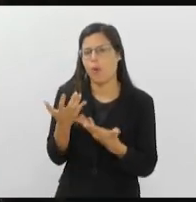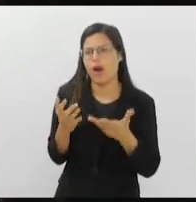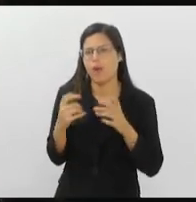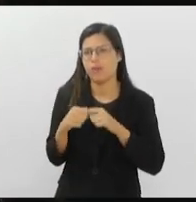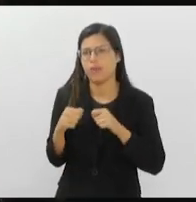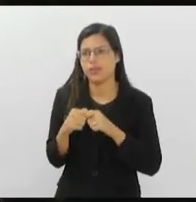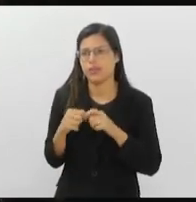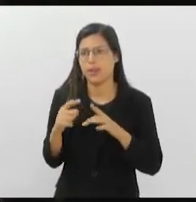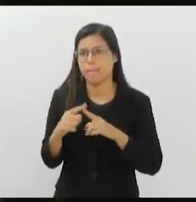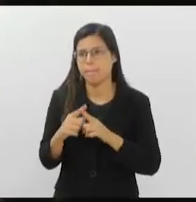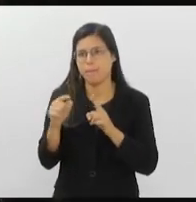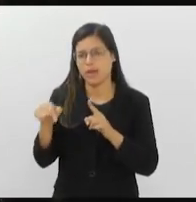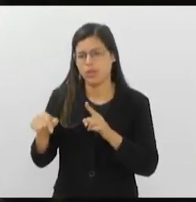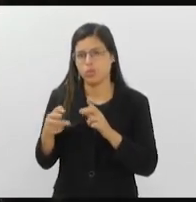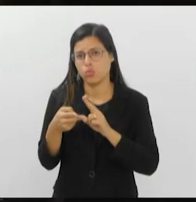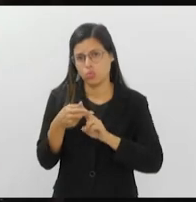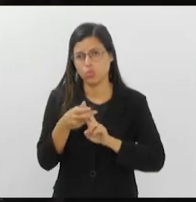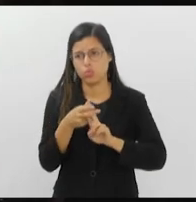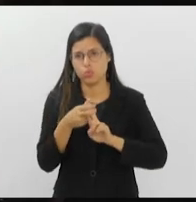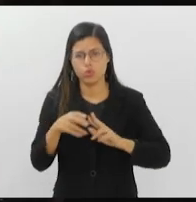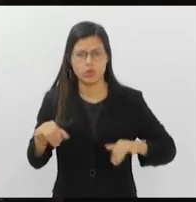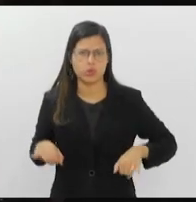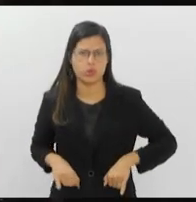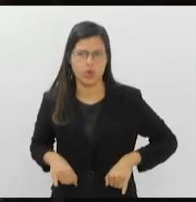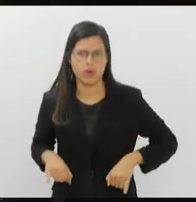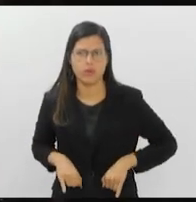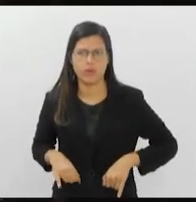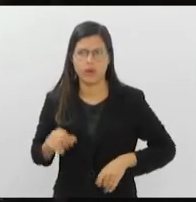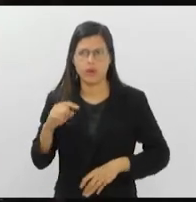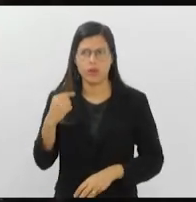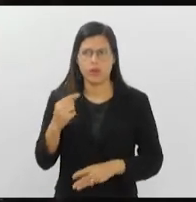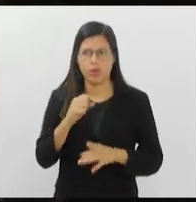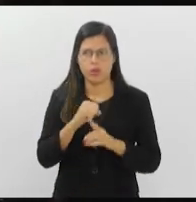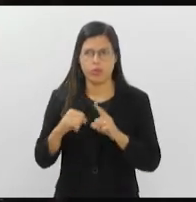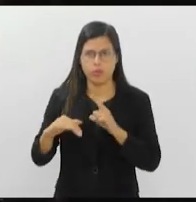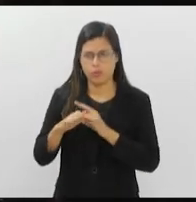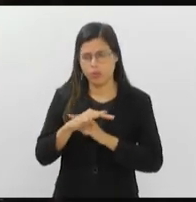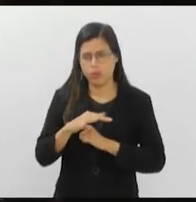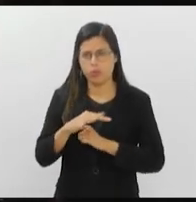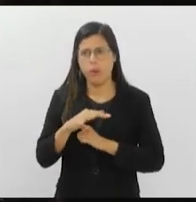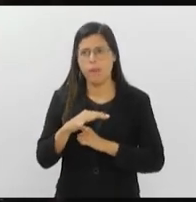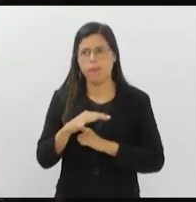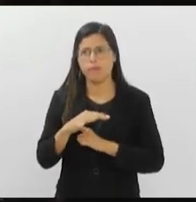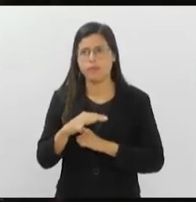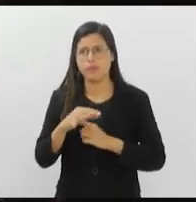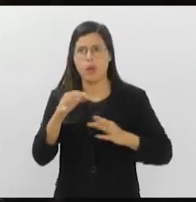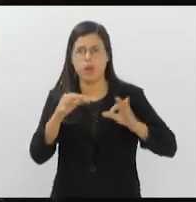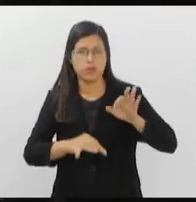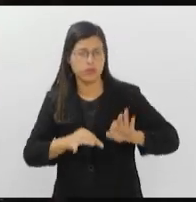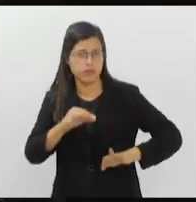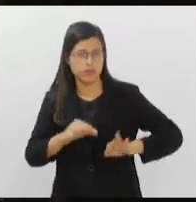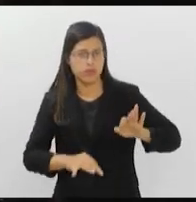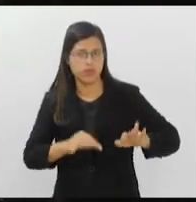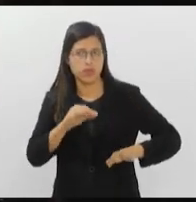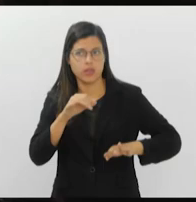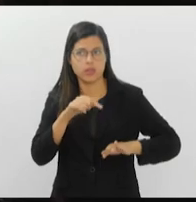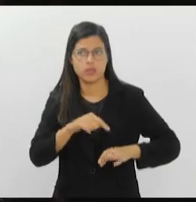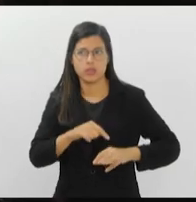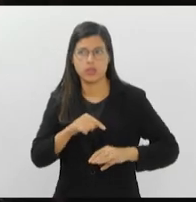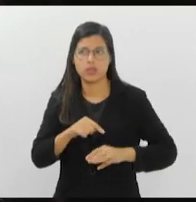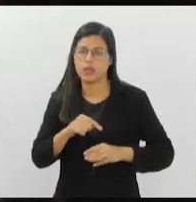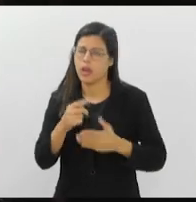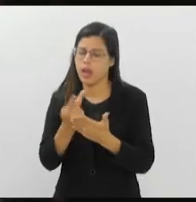judicialização hoje é o SUS. Nós, aqui, enquanto sociedade, pagamos o preço de uma judicialização e de uma judicialização